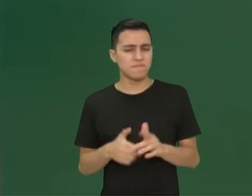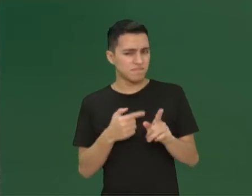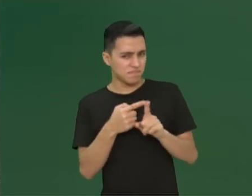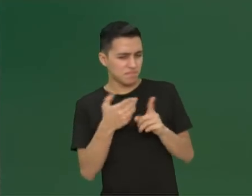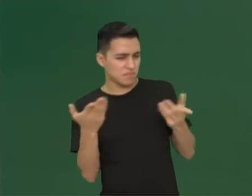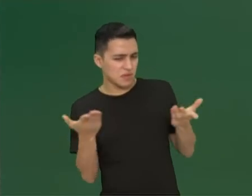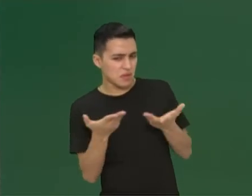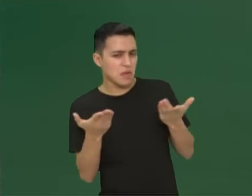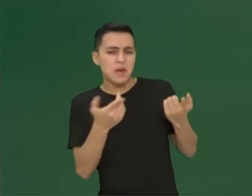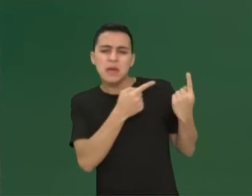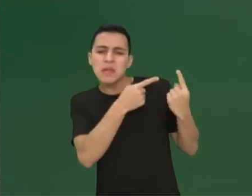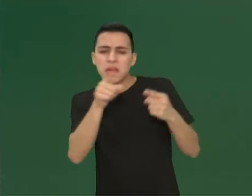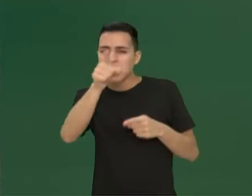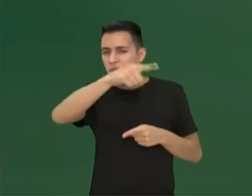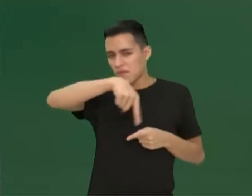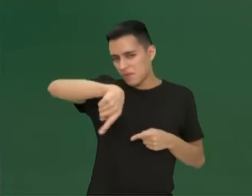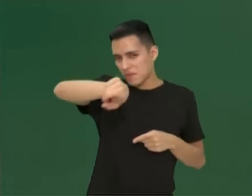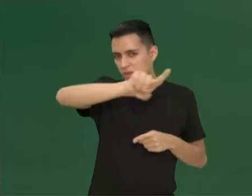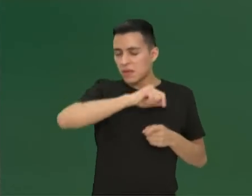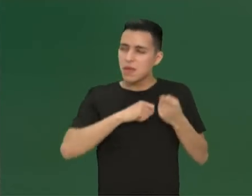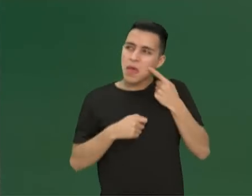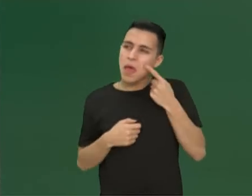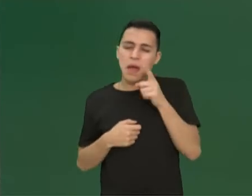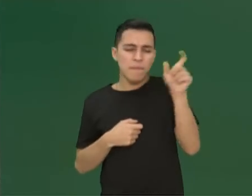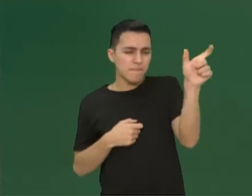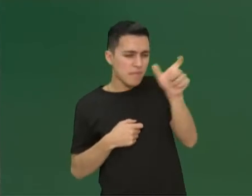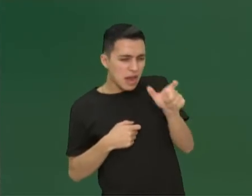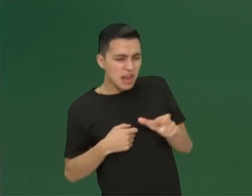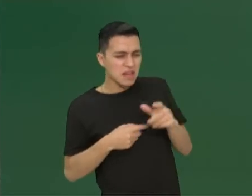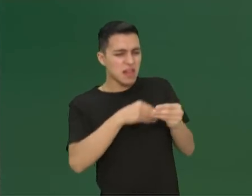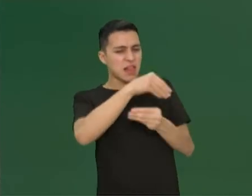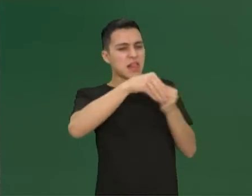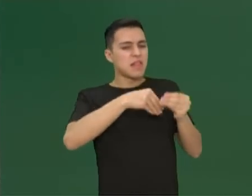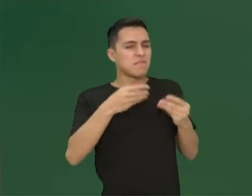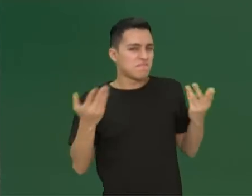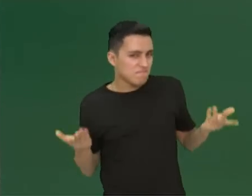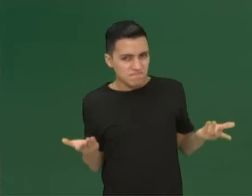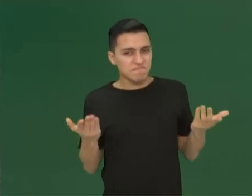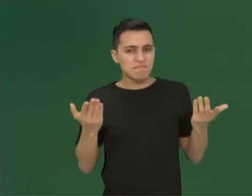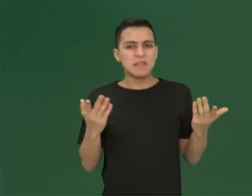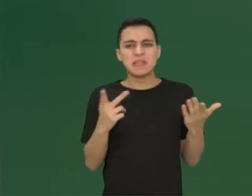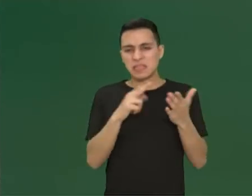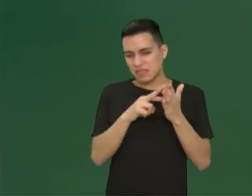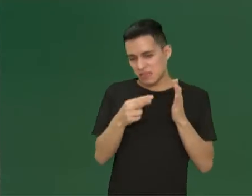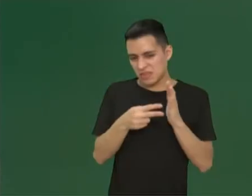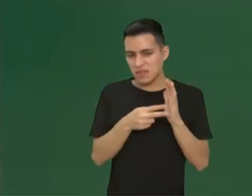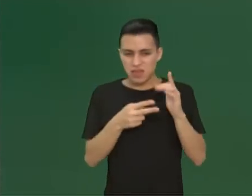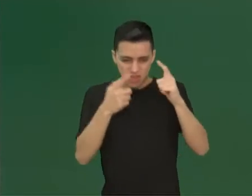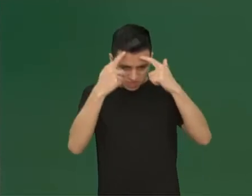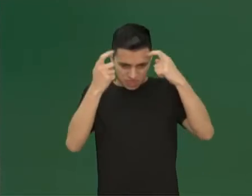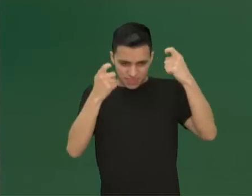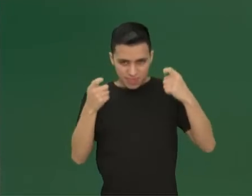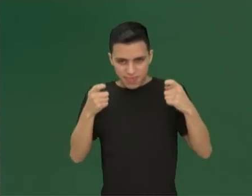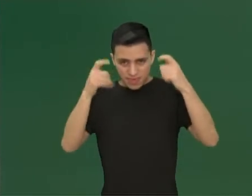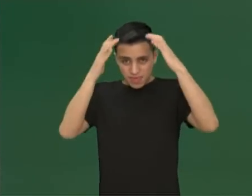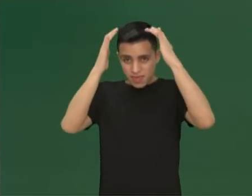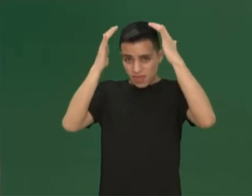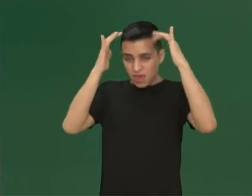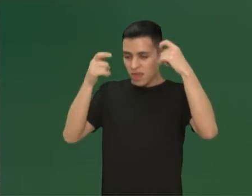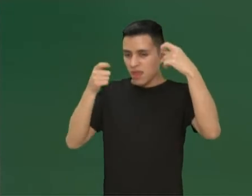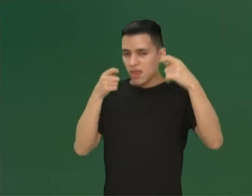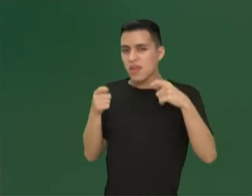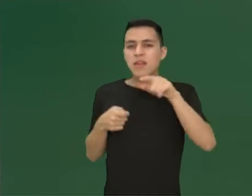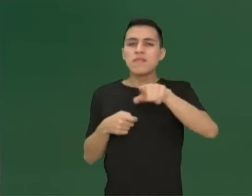por que eu trouxe esse desafio para vocês? As palavras são todas embaralhadas, né? É a coordenação nervosa. Você